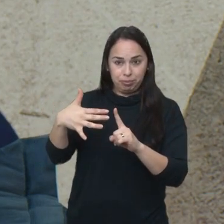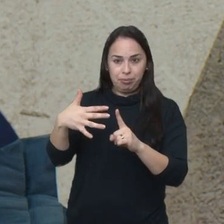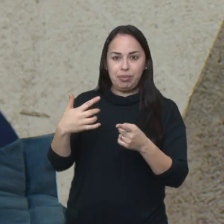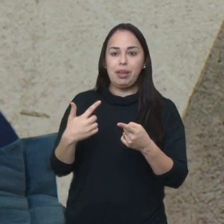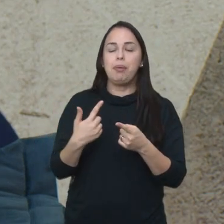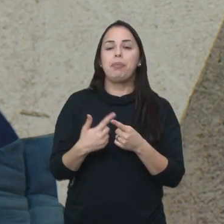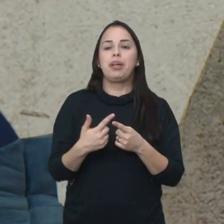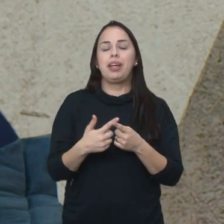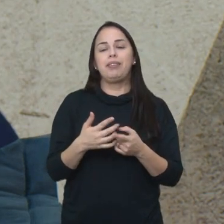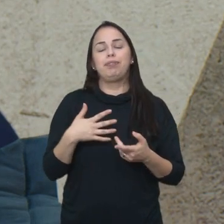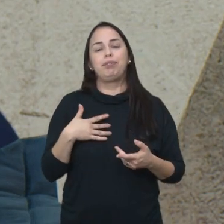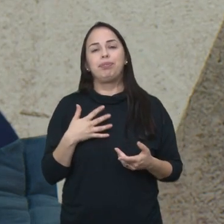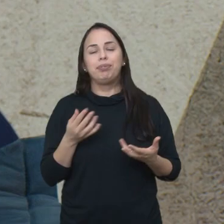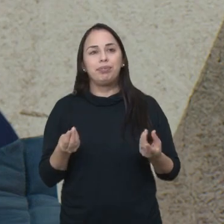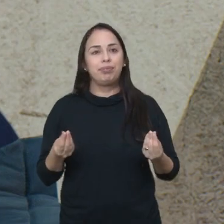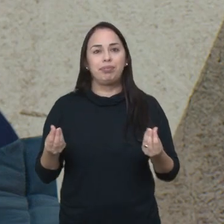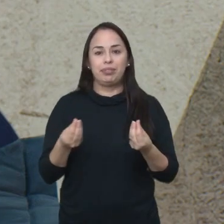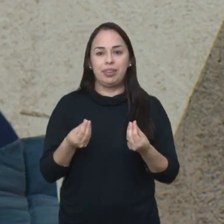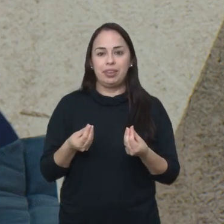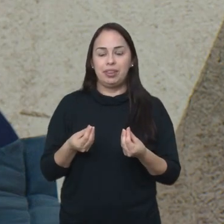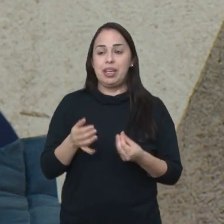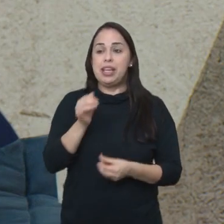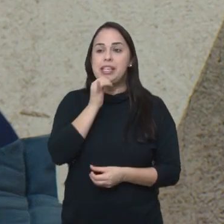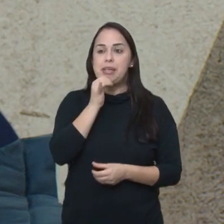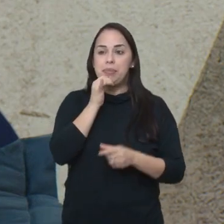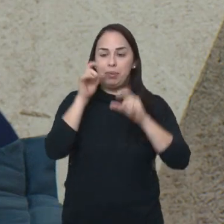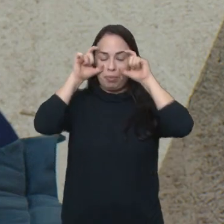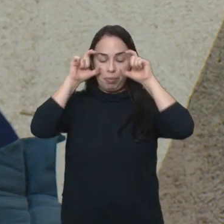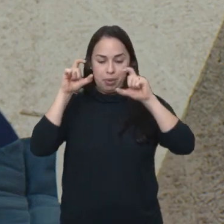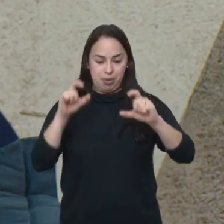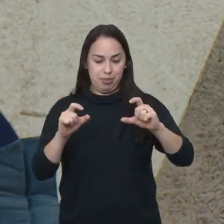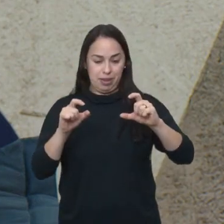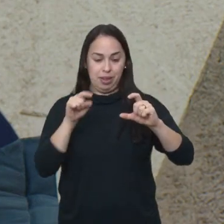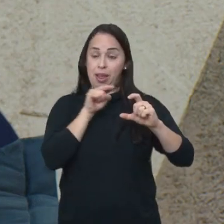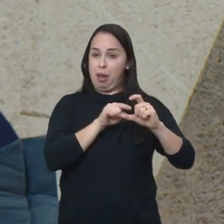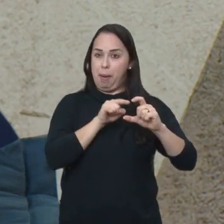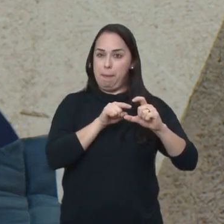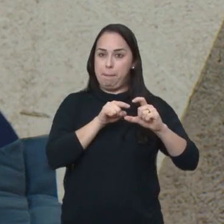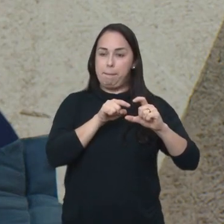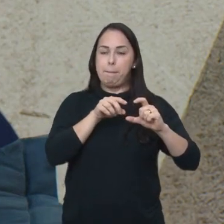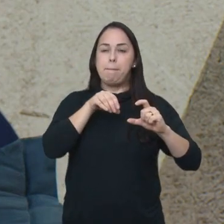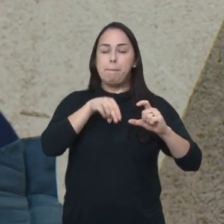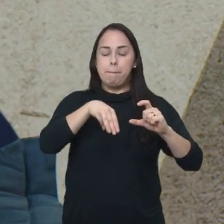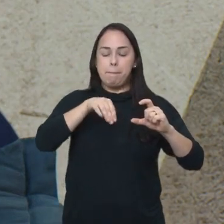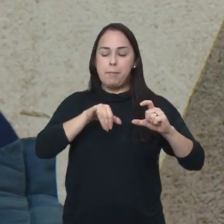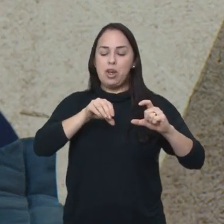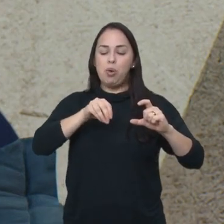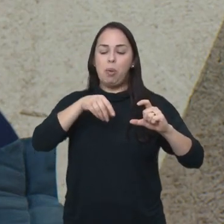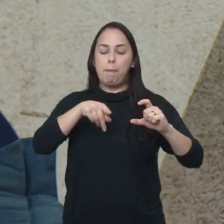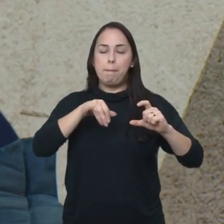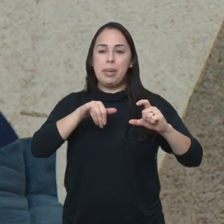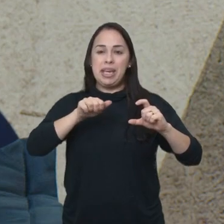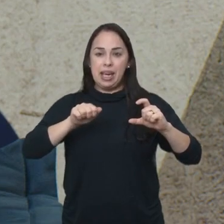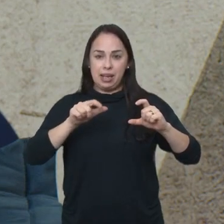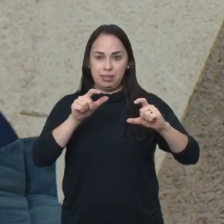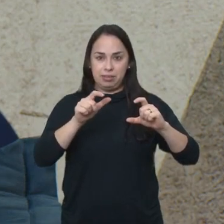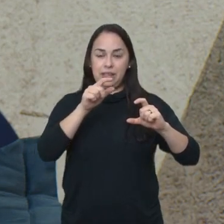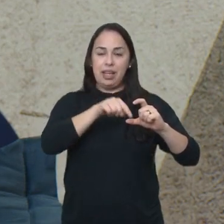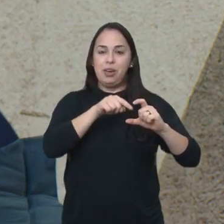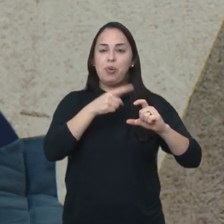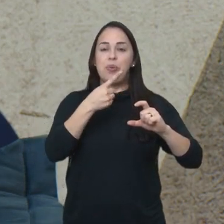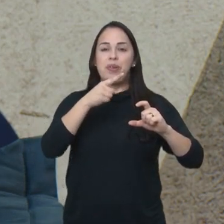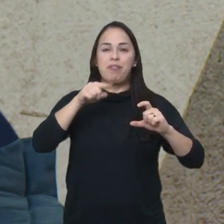porque é como se eu dissesse assim, olha, aqui o meu óculos tem 1,75 de miopia e 1 de astigmatismo,